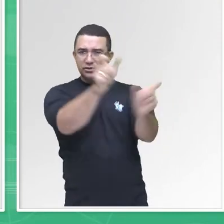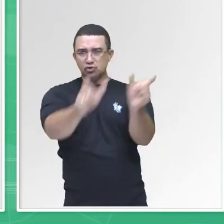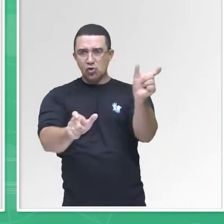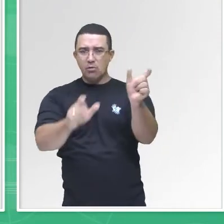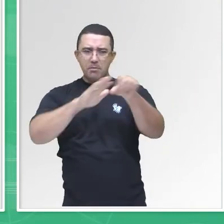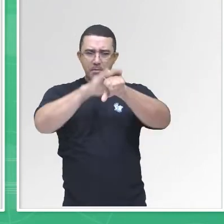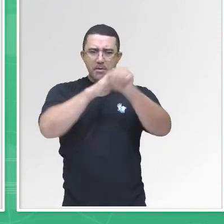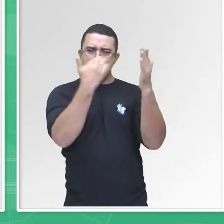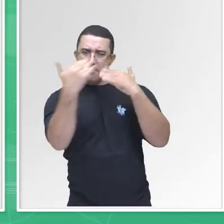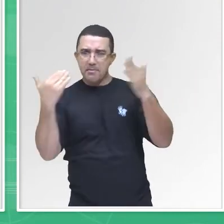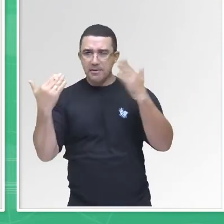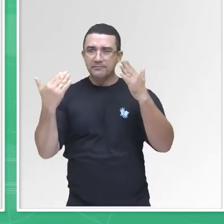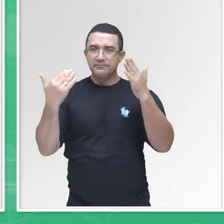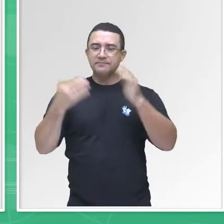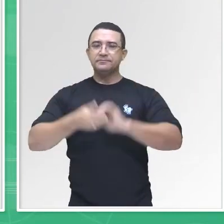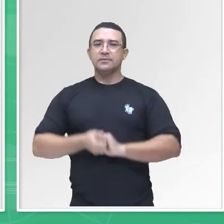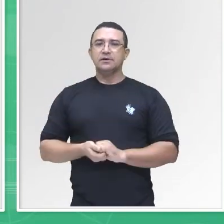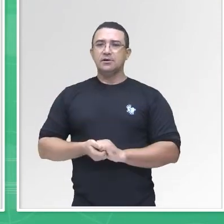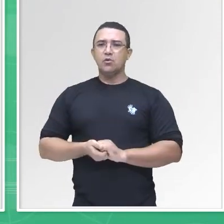dizer